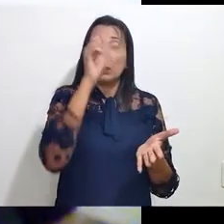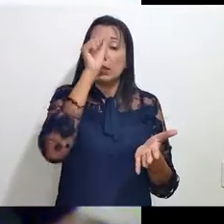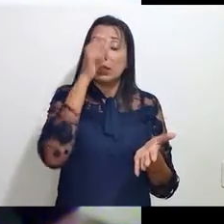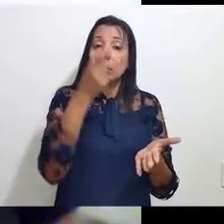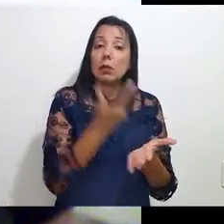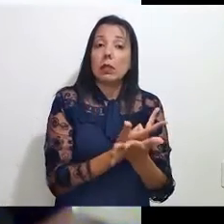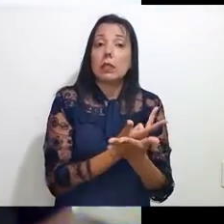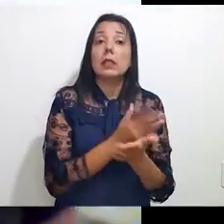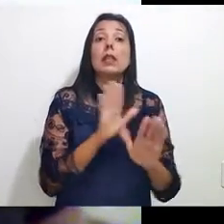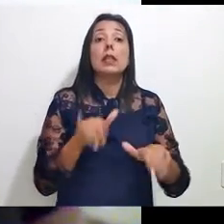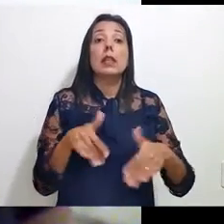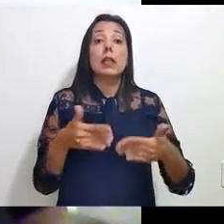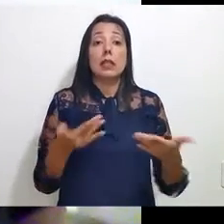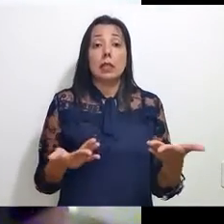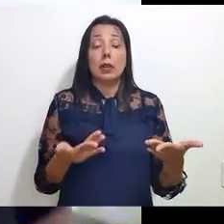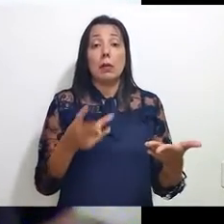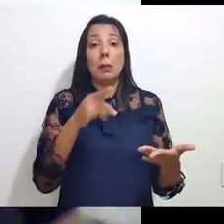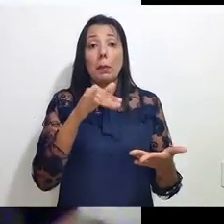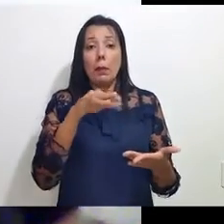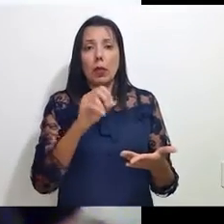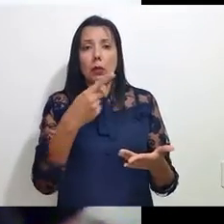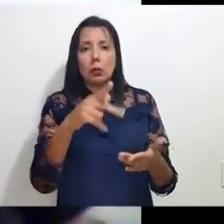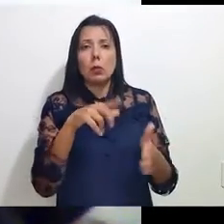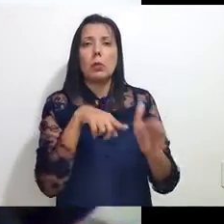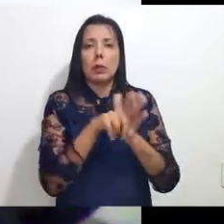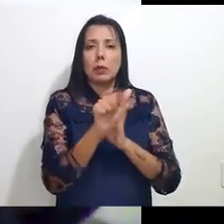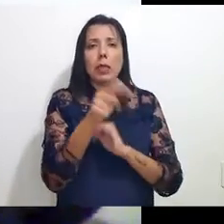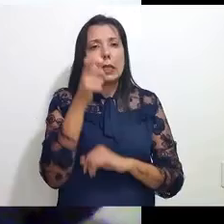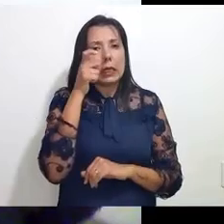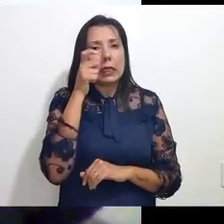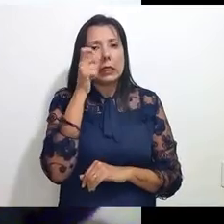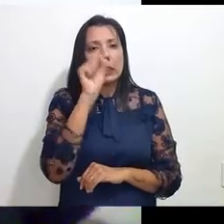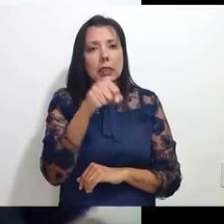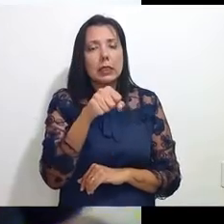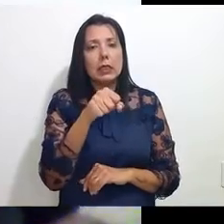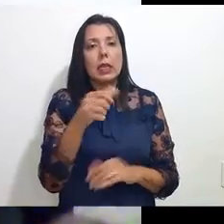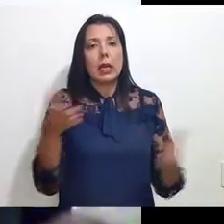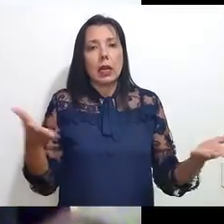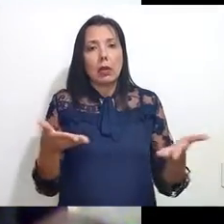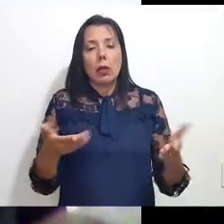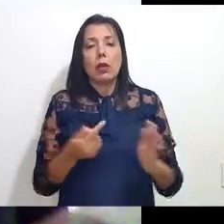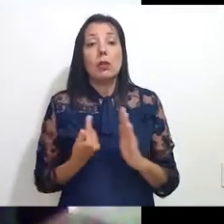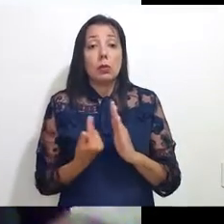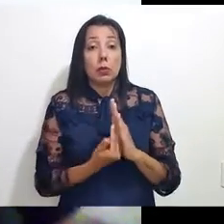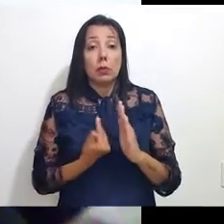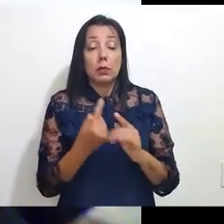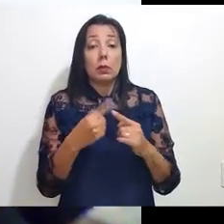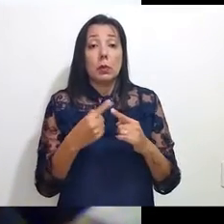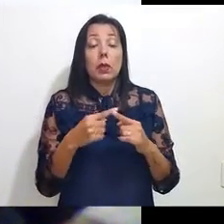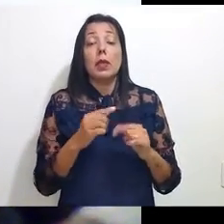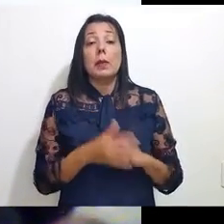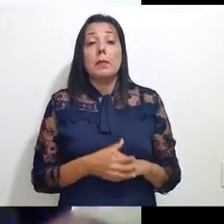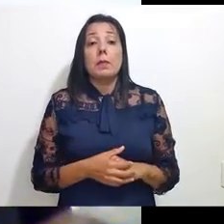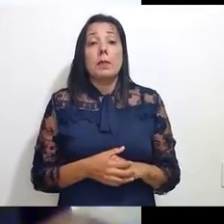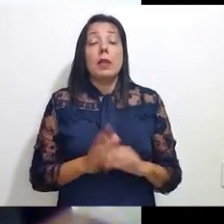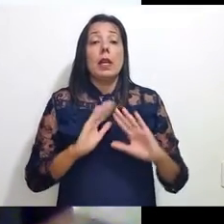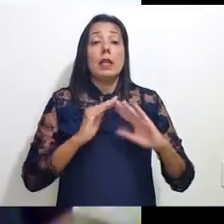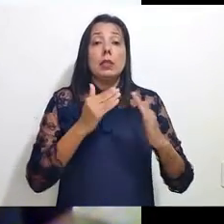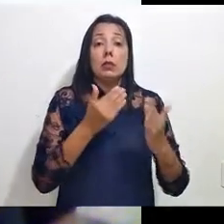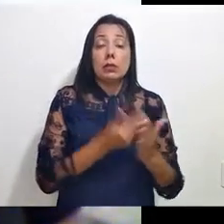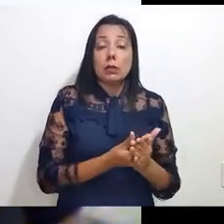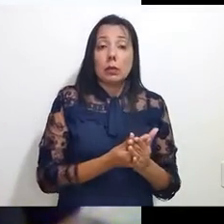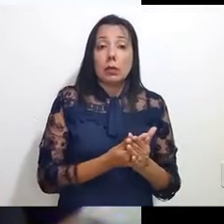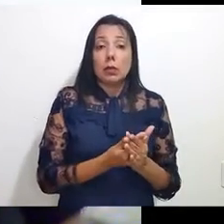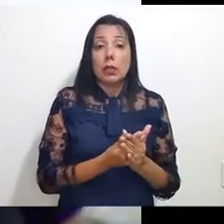de fazer essa verificação que as conselheiras estão dizendo aí para gente. Então, é importante que